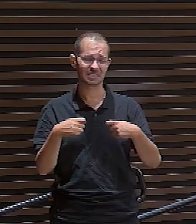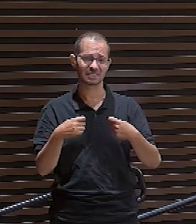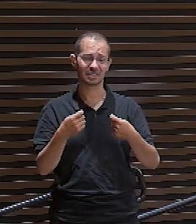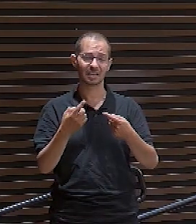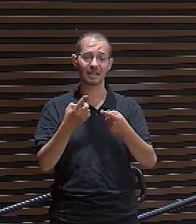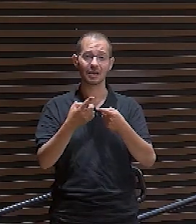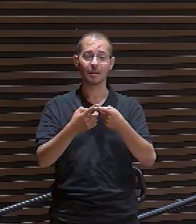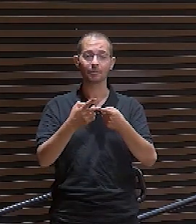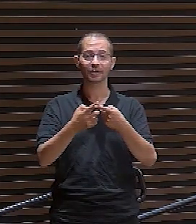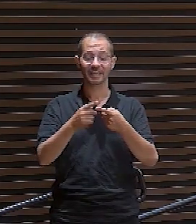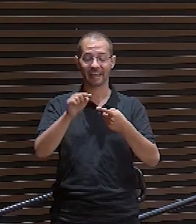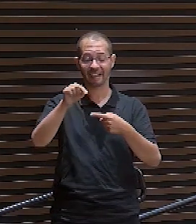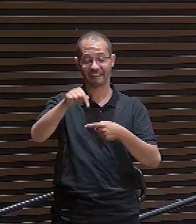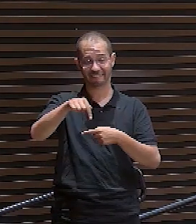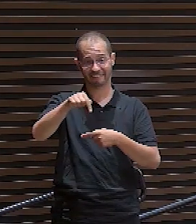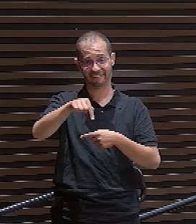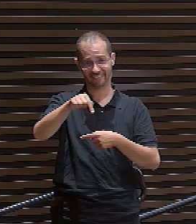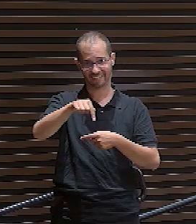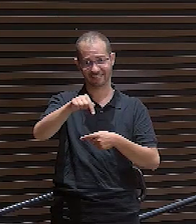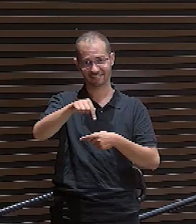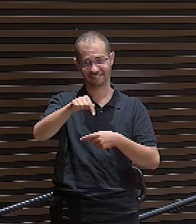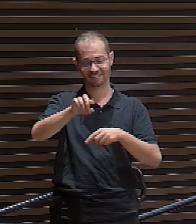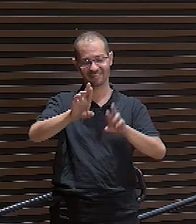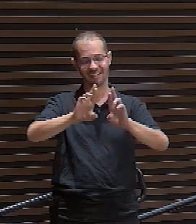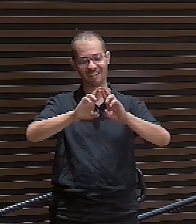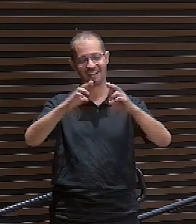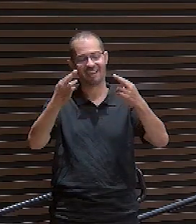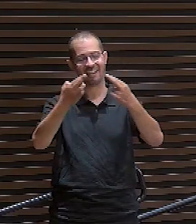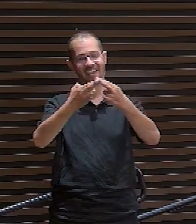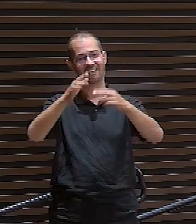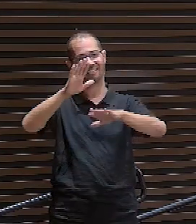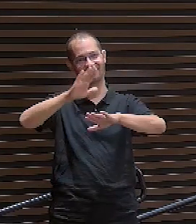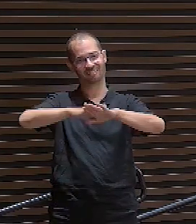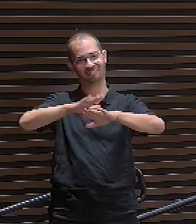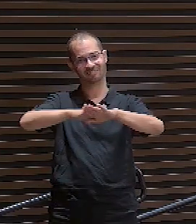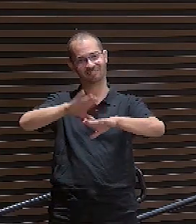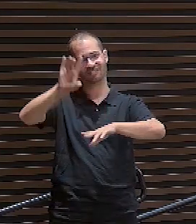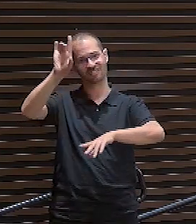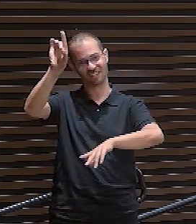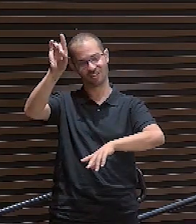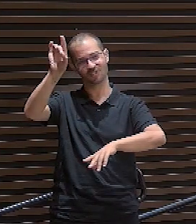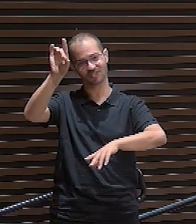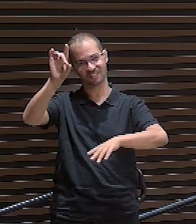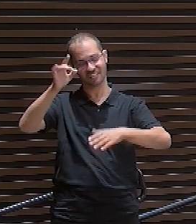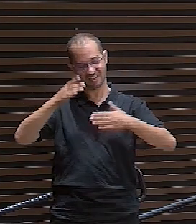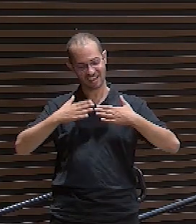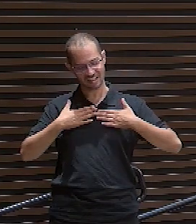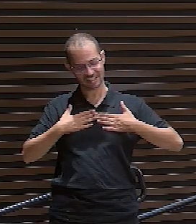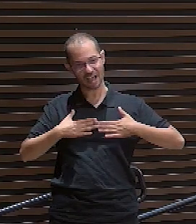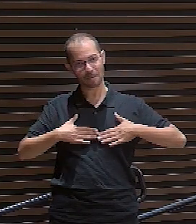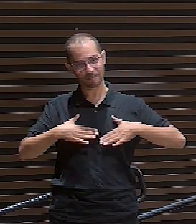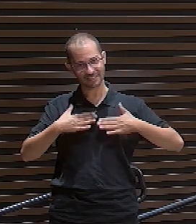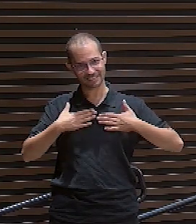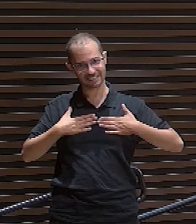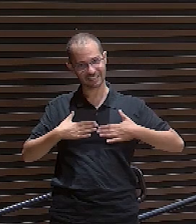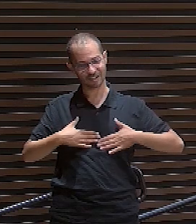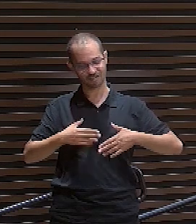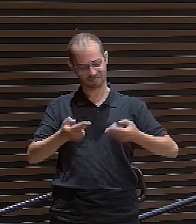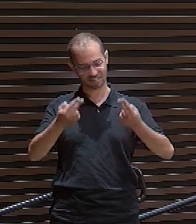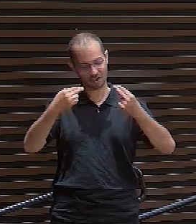aqui reina o Senhor da mansidão e da humildade. Não